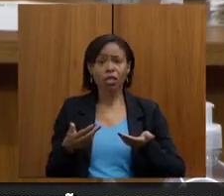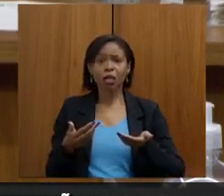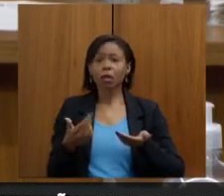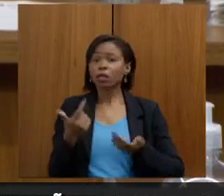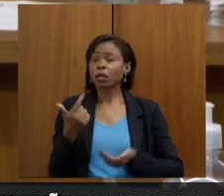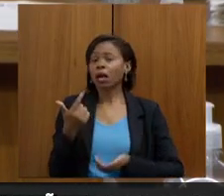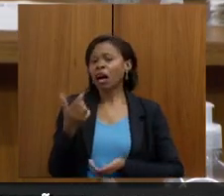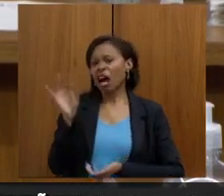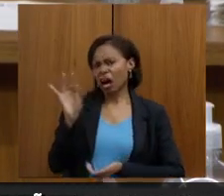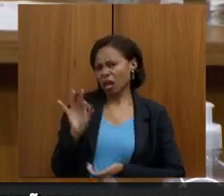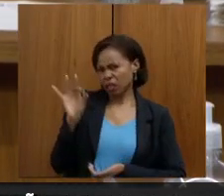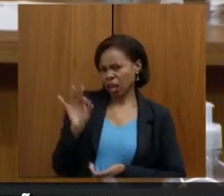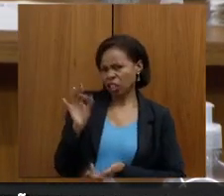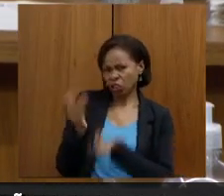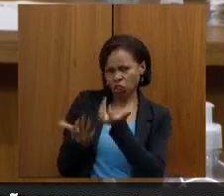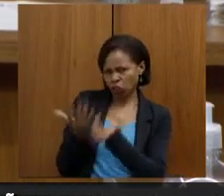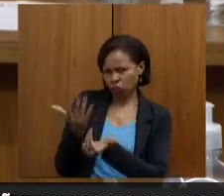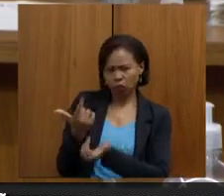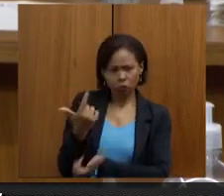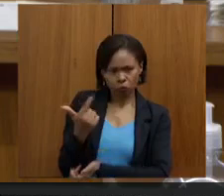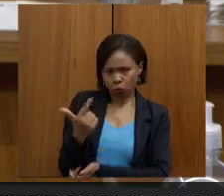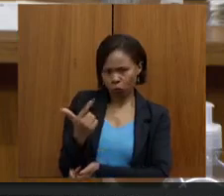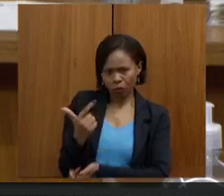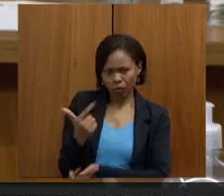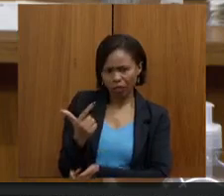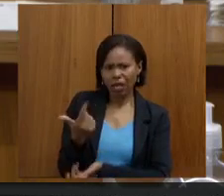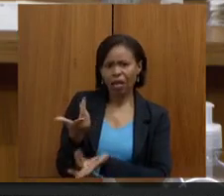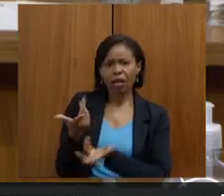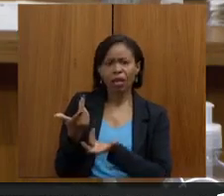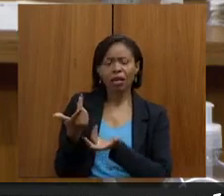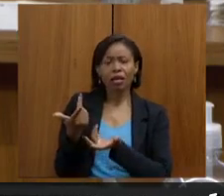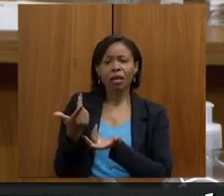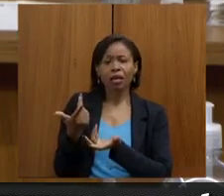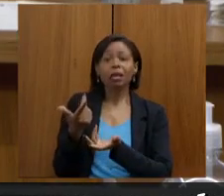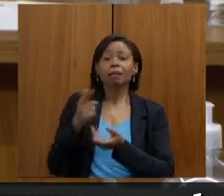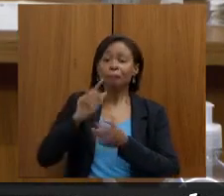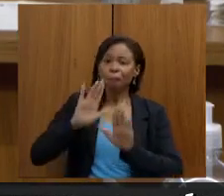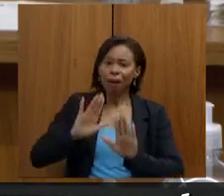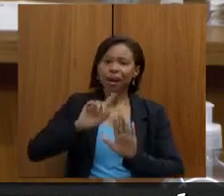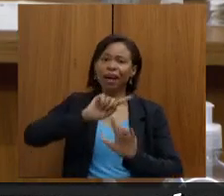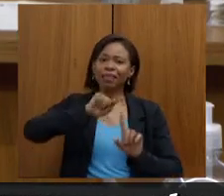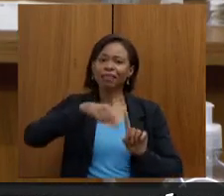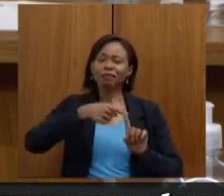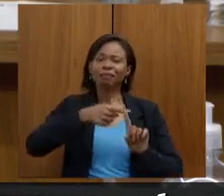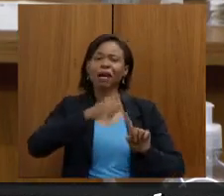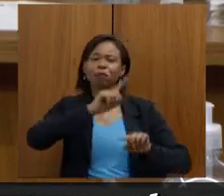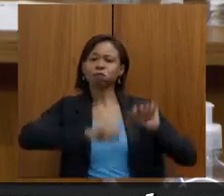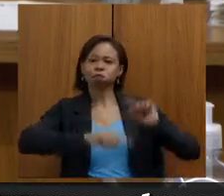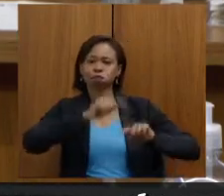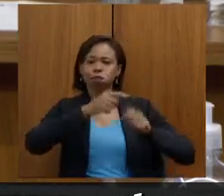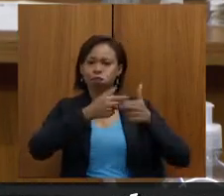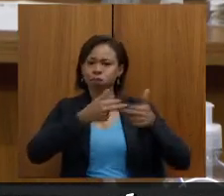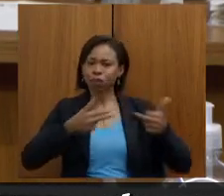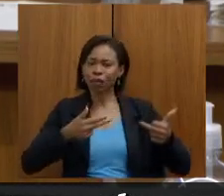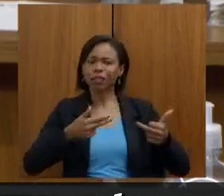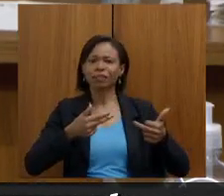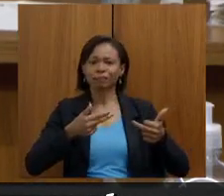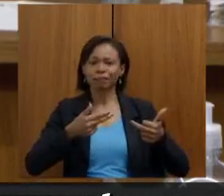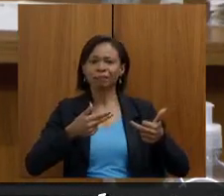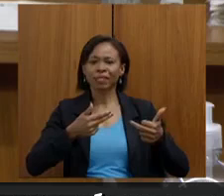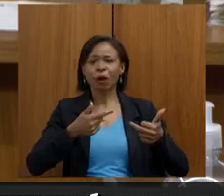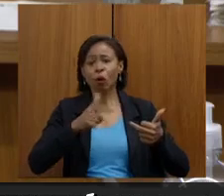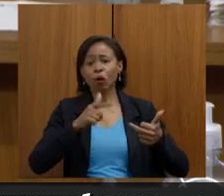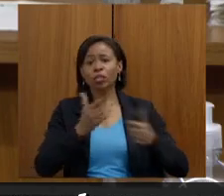a taxa de incêndio termos os recursos ordinário e a manutenção hoje temos obtido recursos